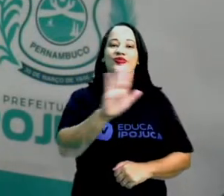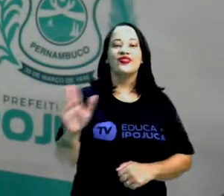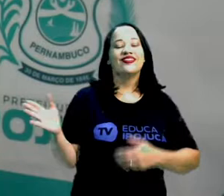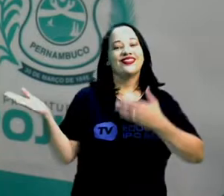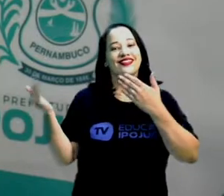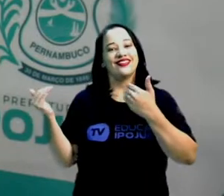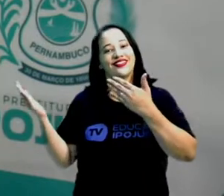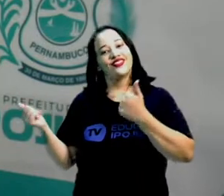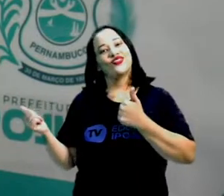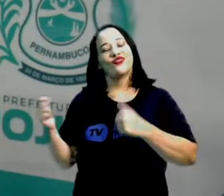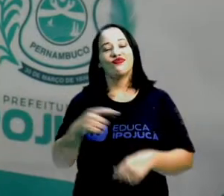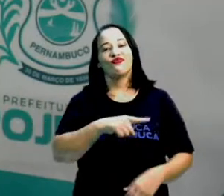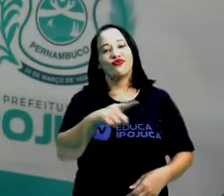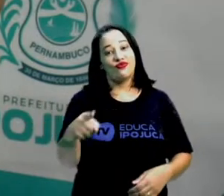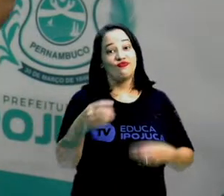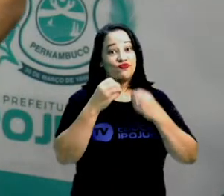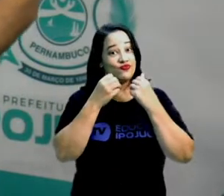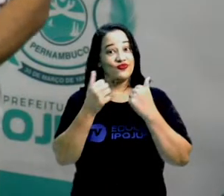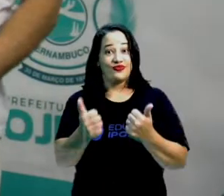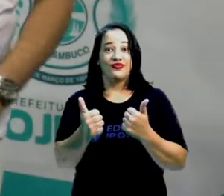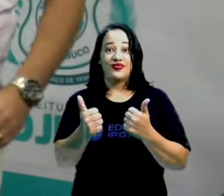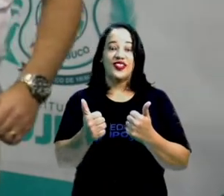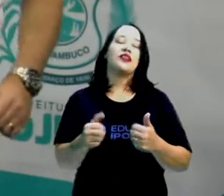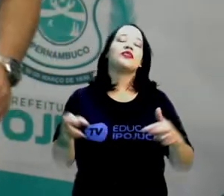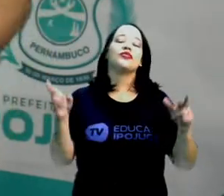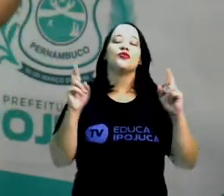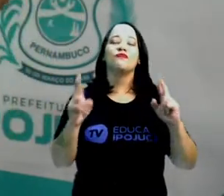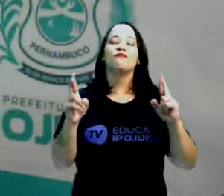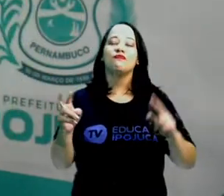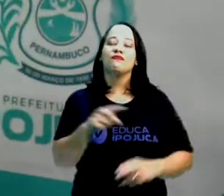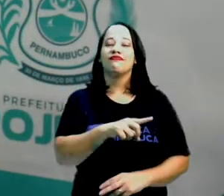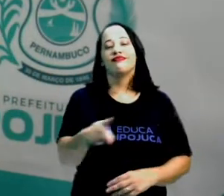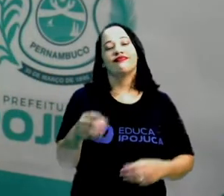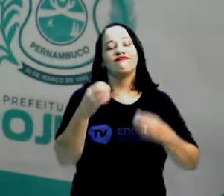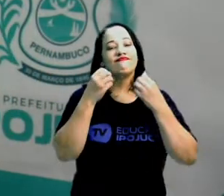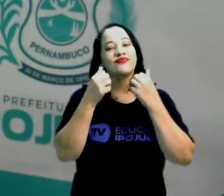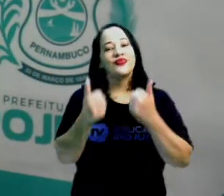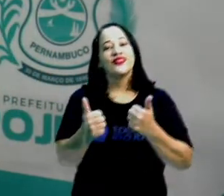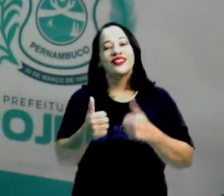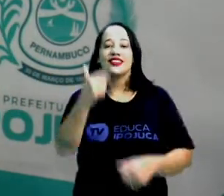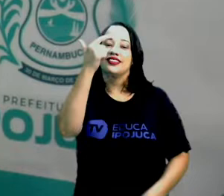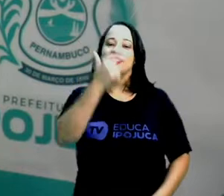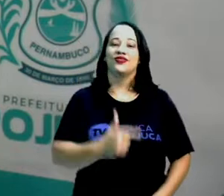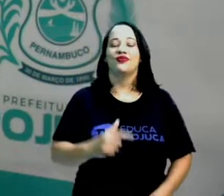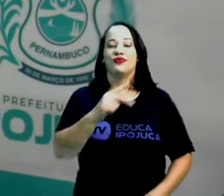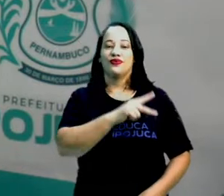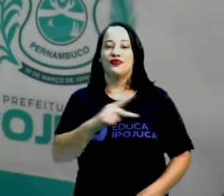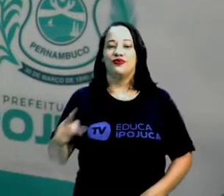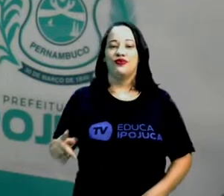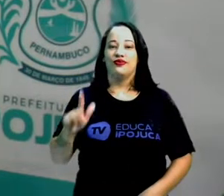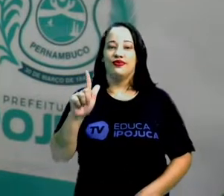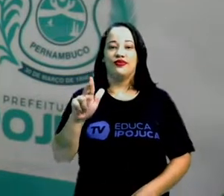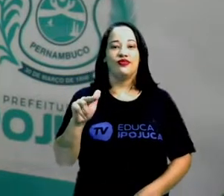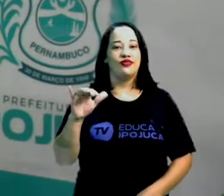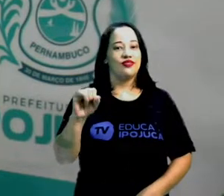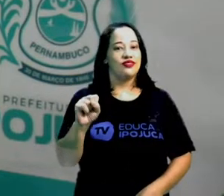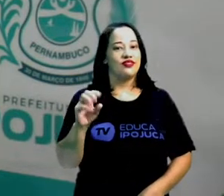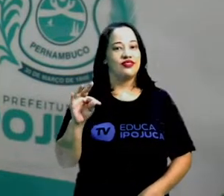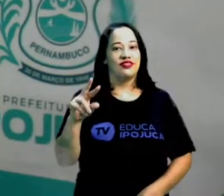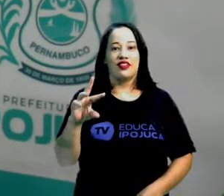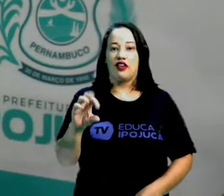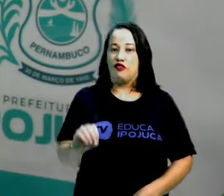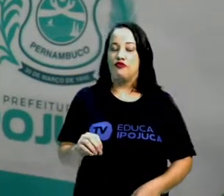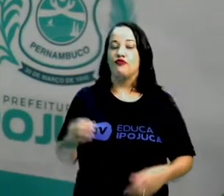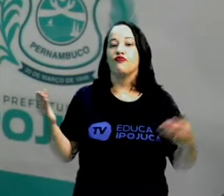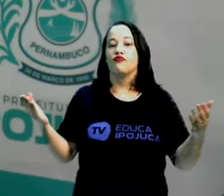Olá, jovens! Como é que estão vocês? Espero que estejam todos muito bem. Aqui é o professor Gustavo falando e hoje